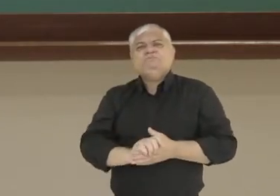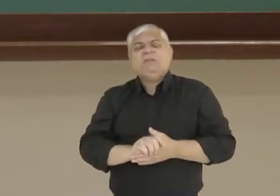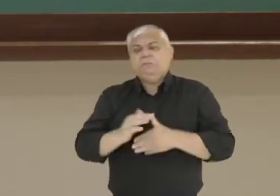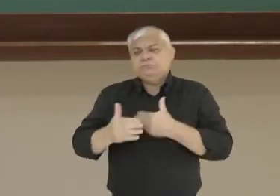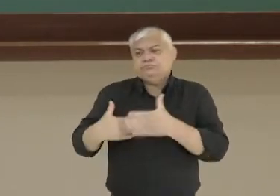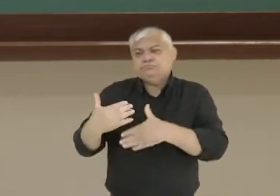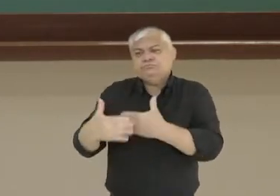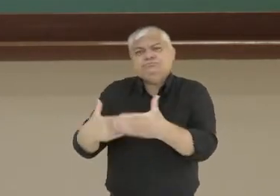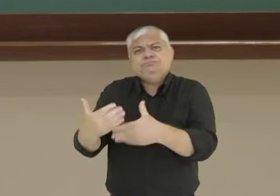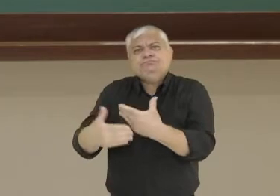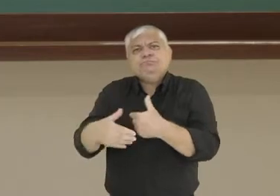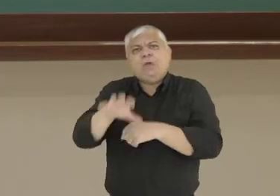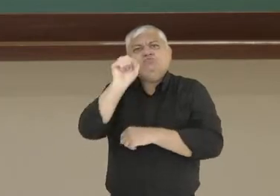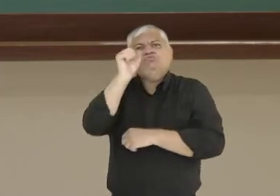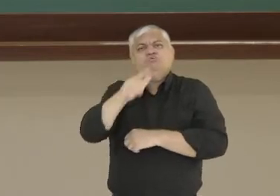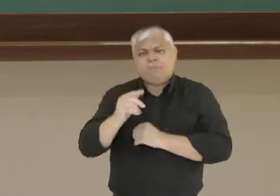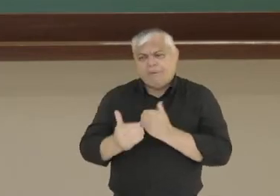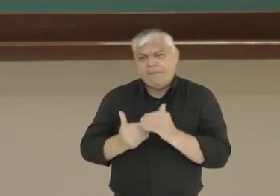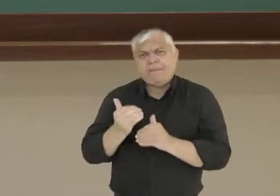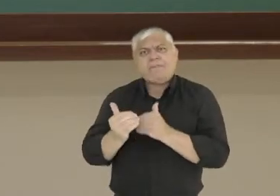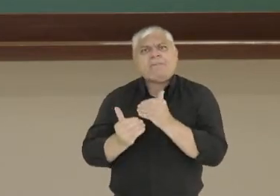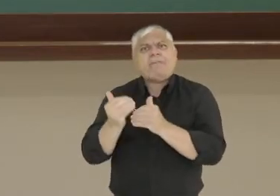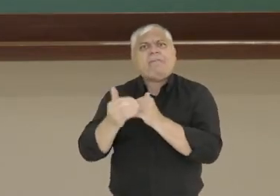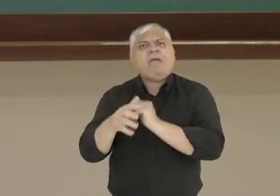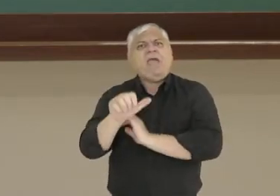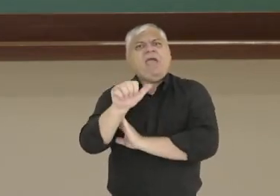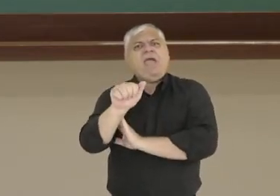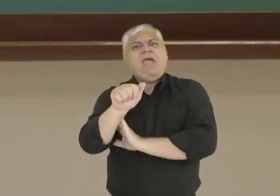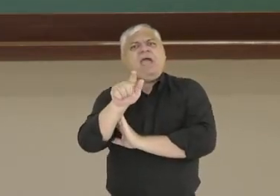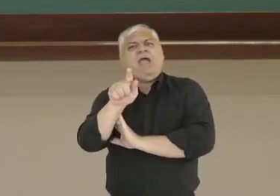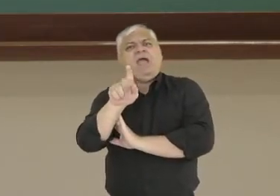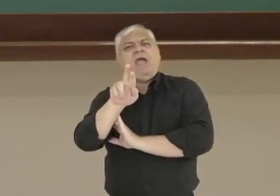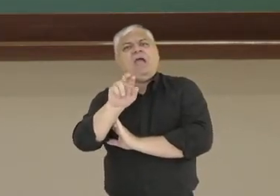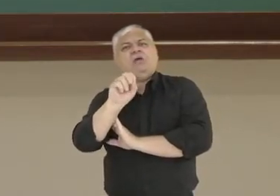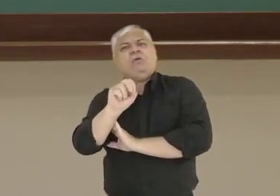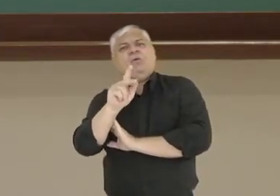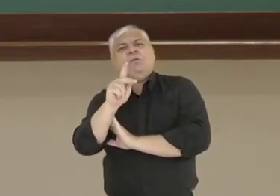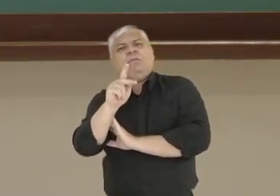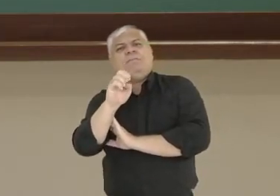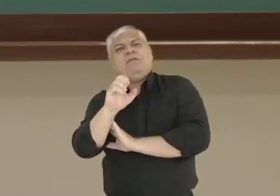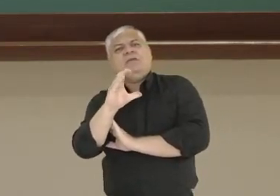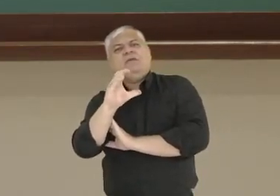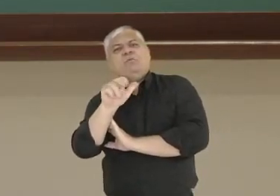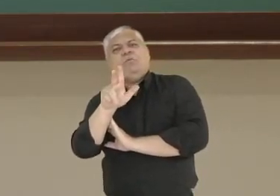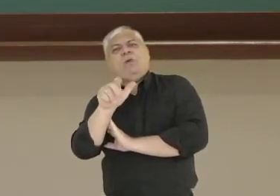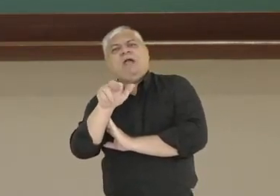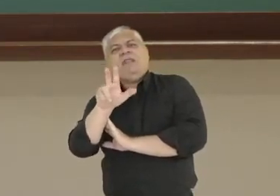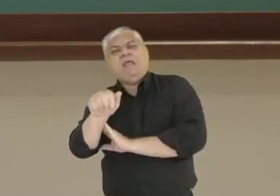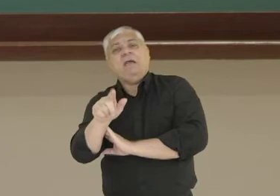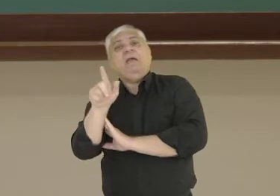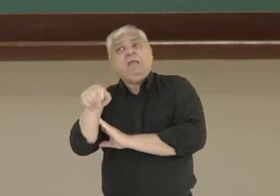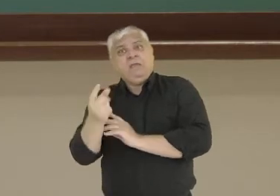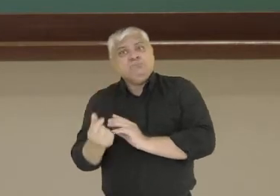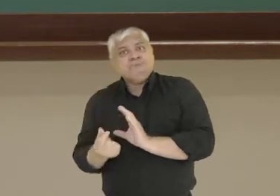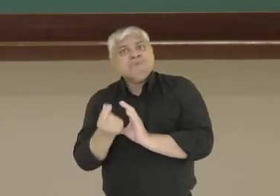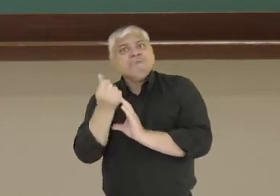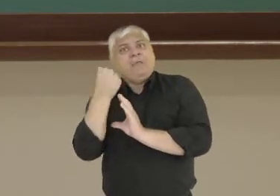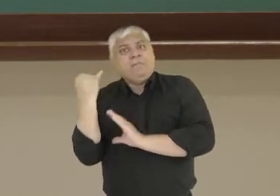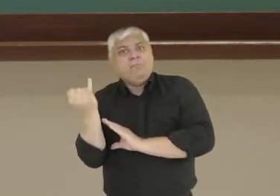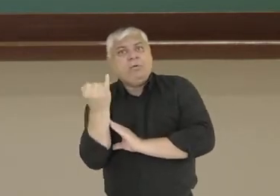que se desenvolve na região Sul que está ligado à agropecuária há esta atividade econômica tão